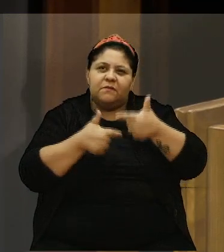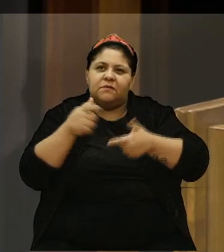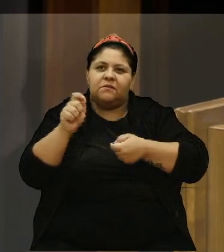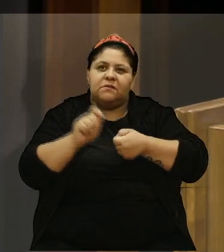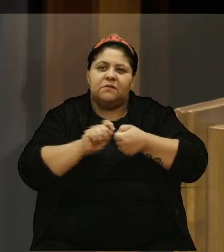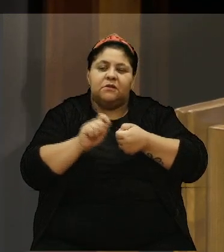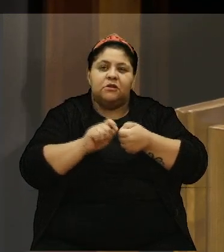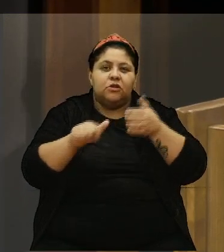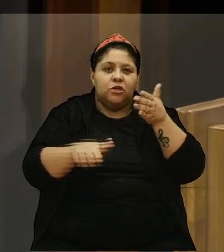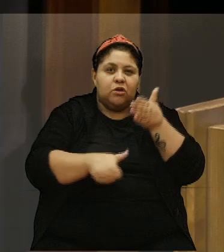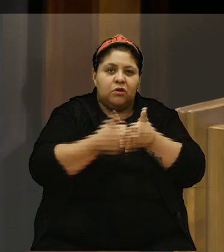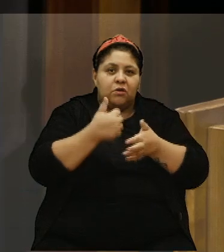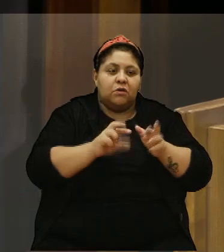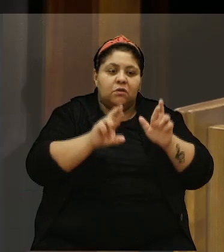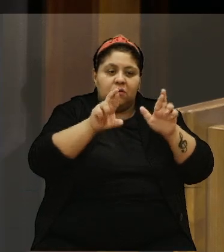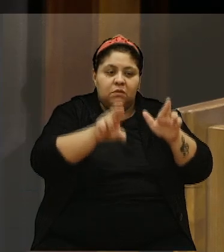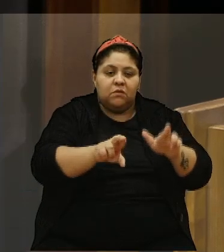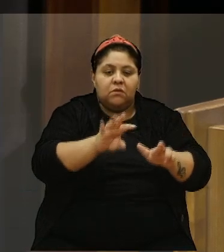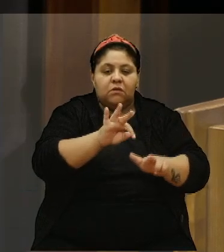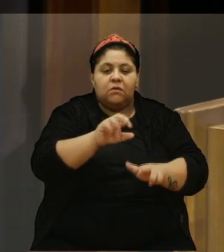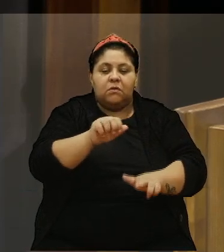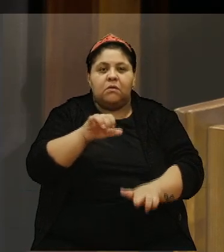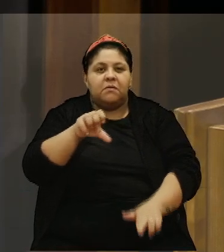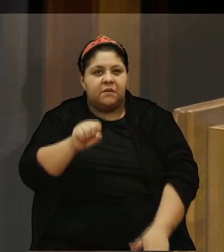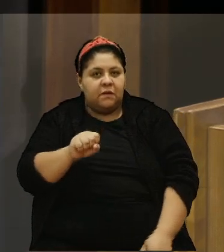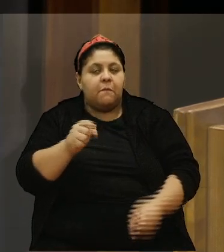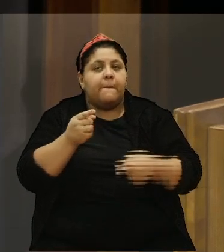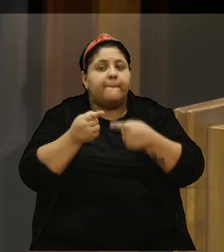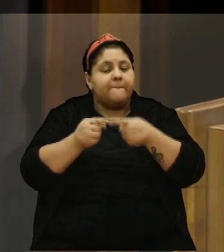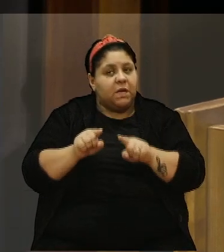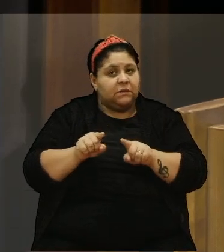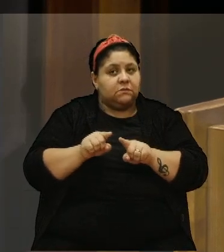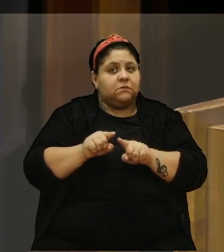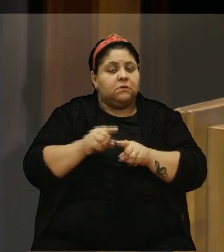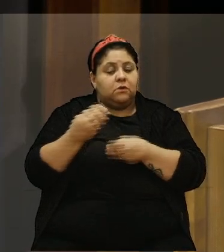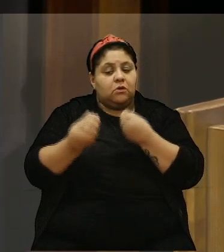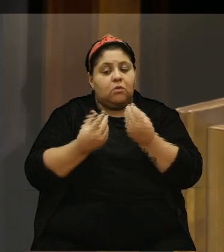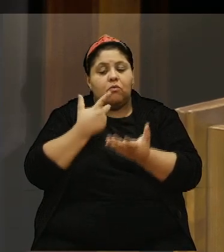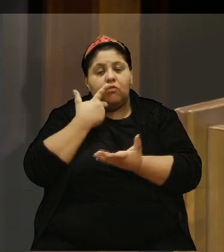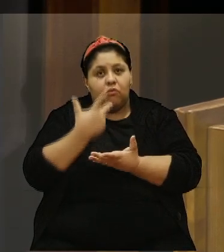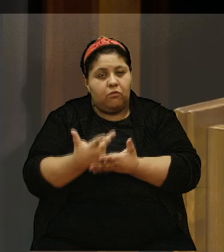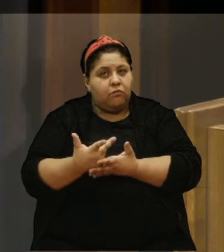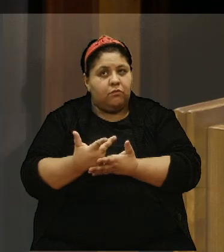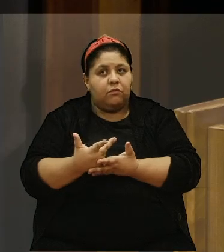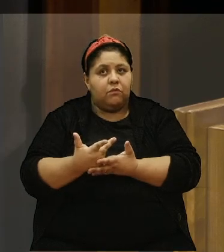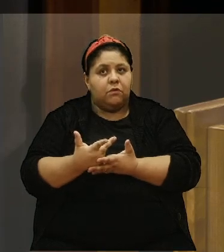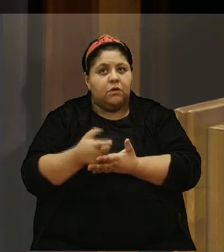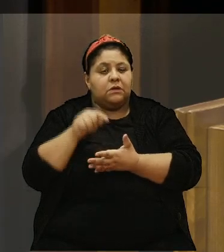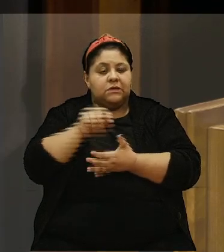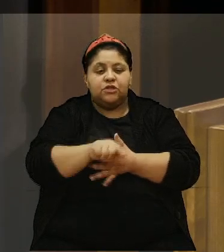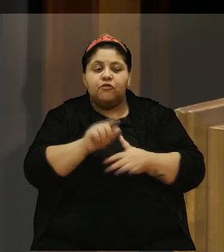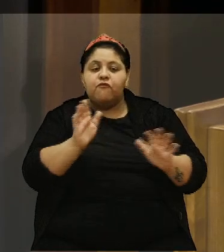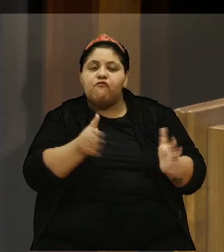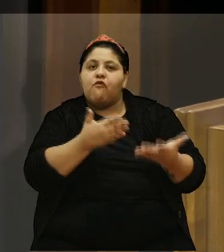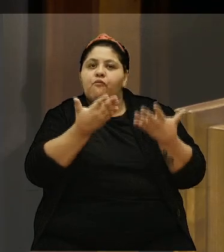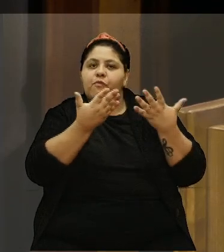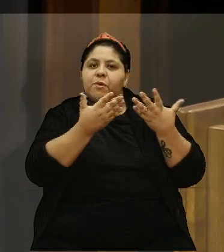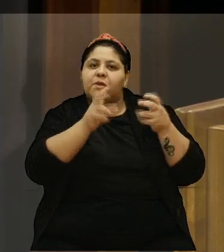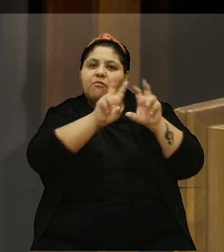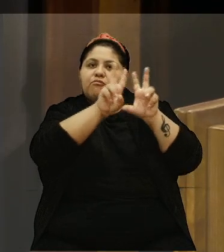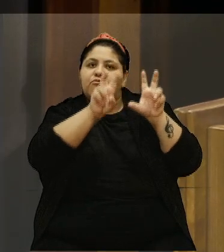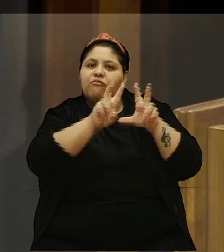de melhoria ali na região de Itainhas. Mas, como eu digo, né, se a gente fomentar o